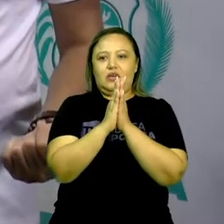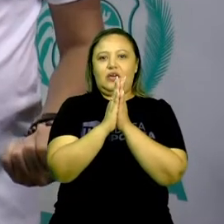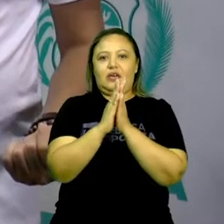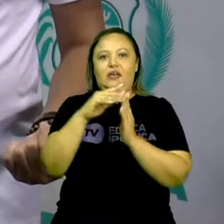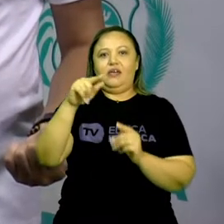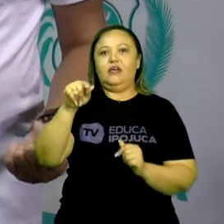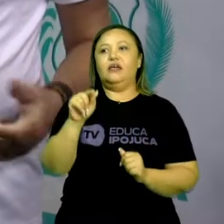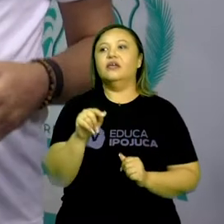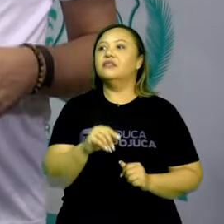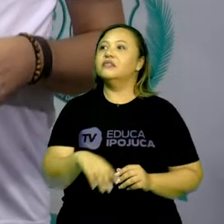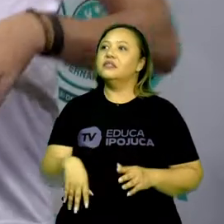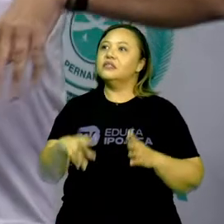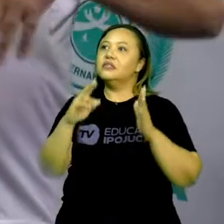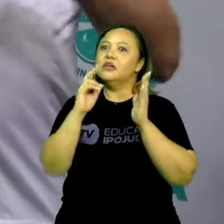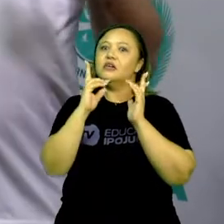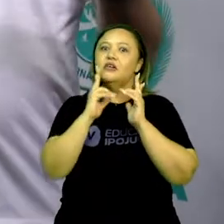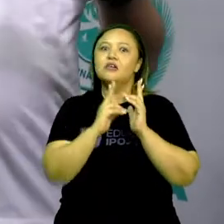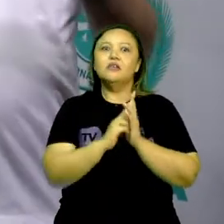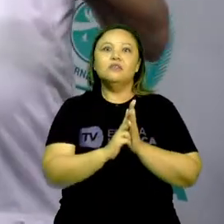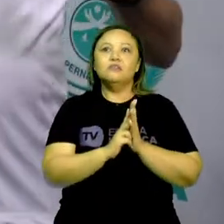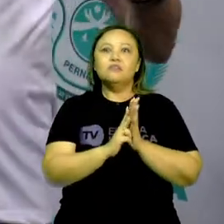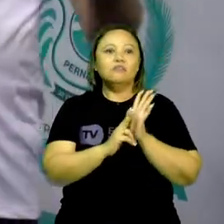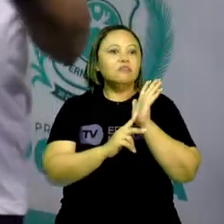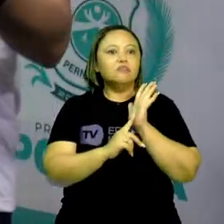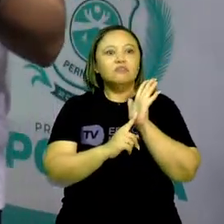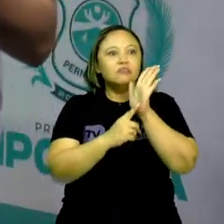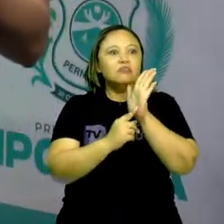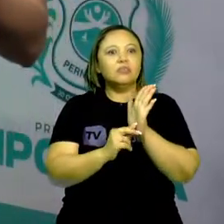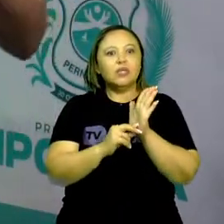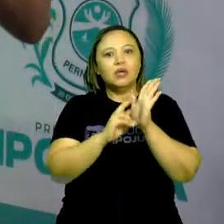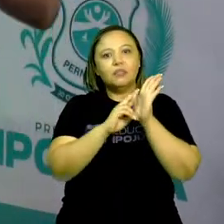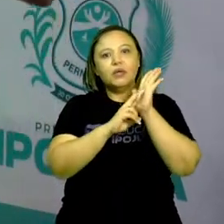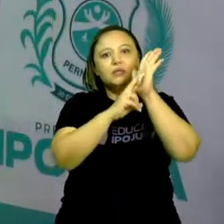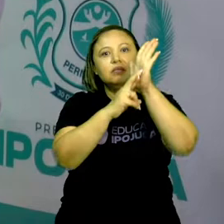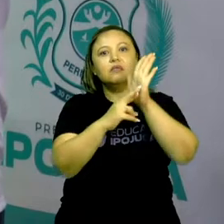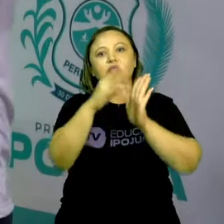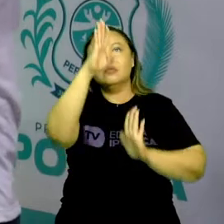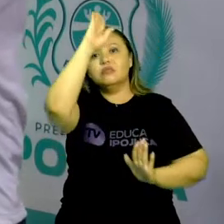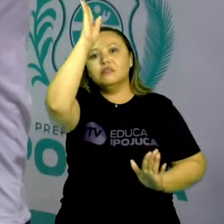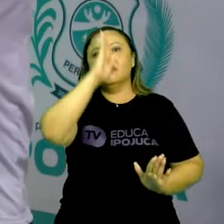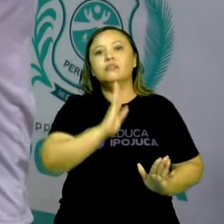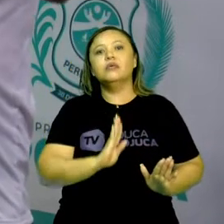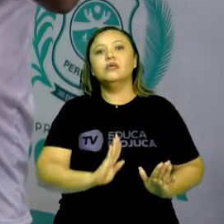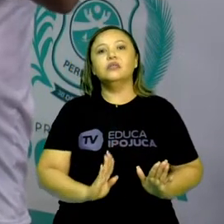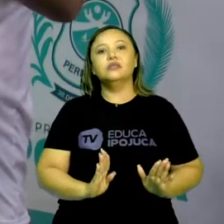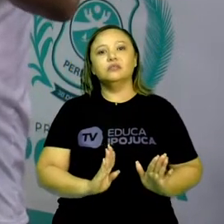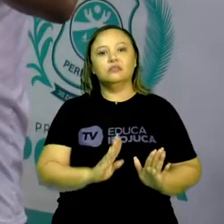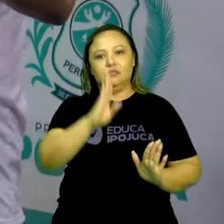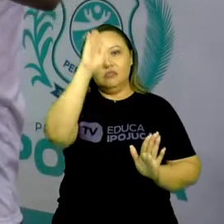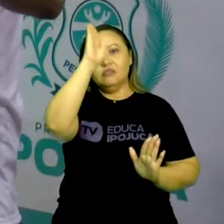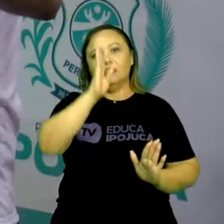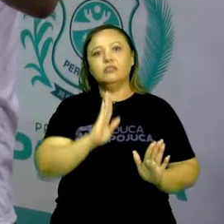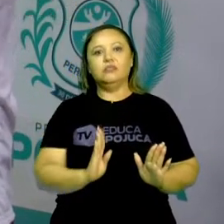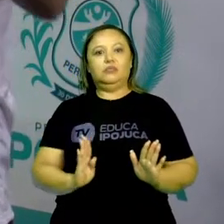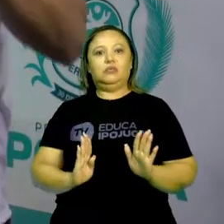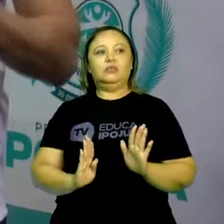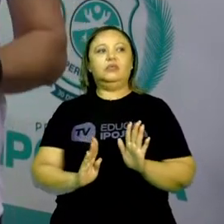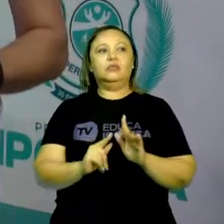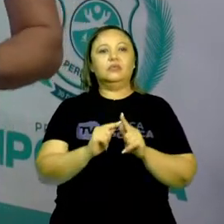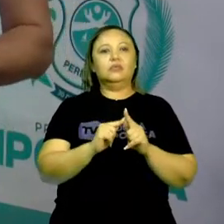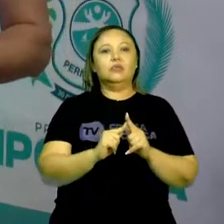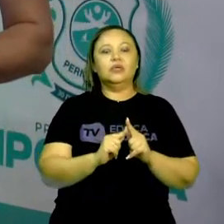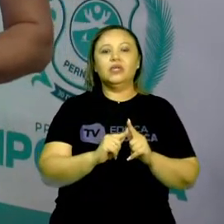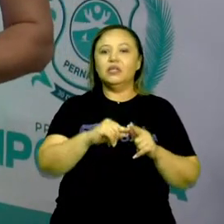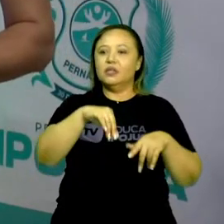enxergar. E em função da repercussão no Rio, eles ganharam 2 semanas de apresentação no